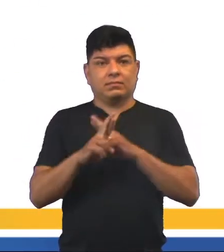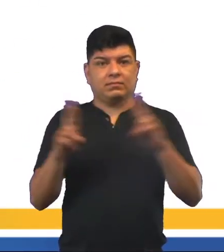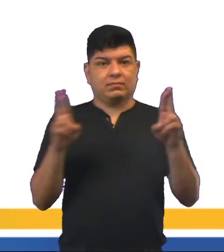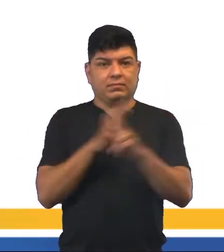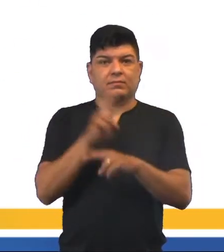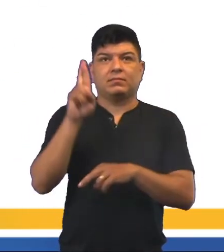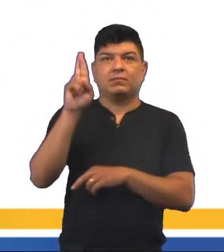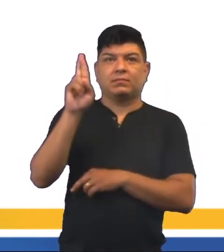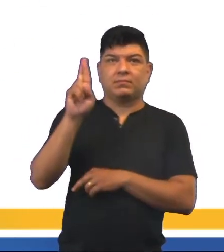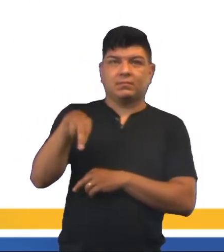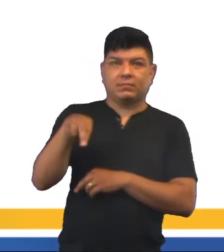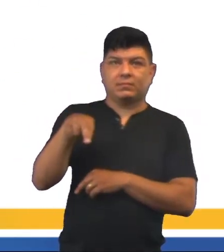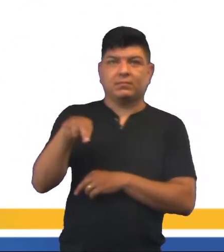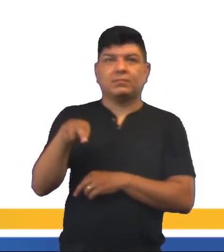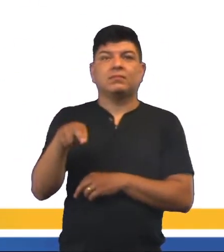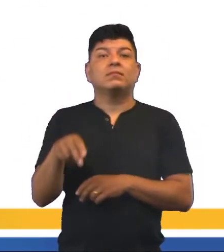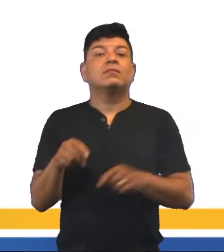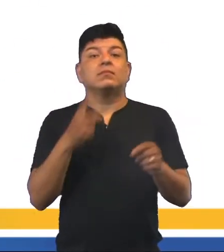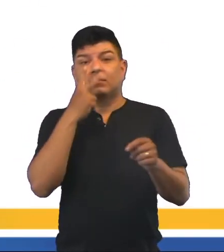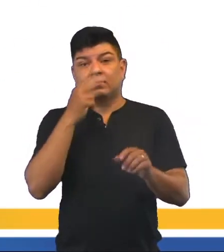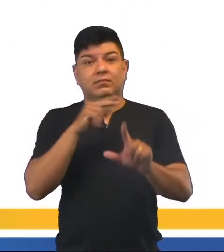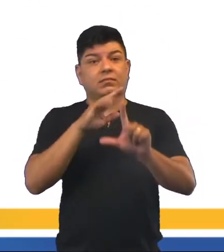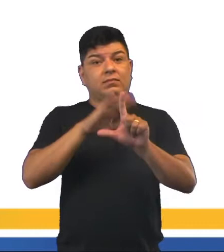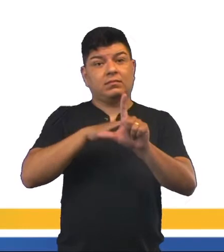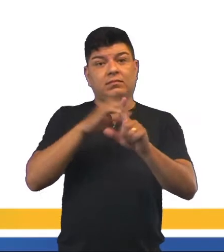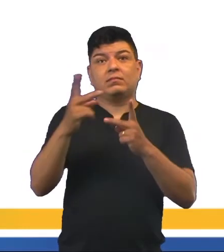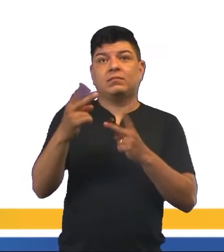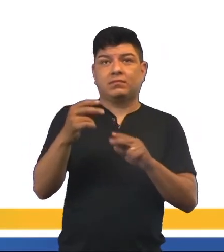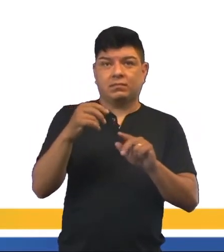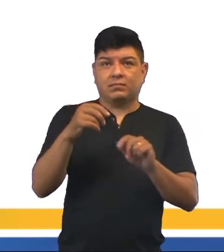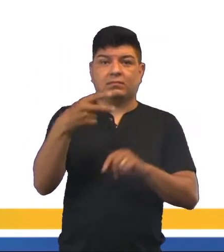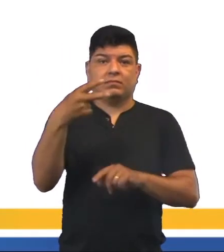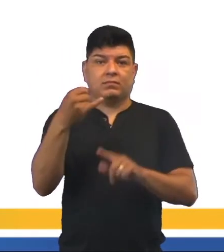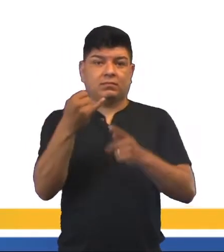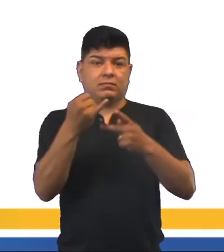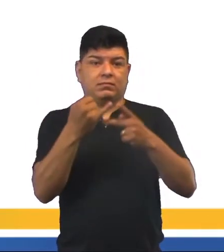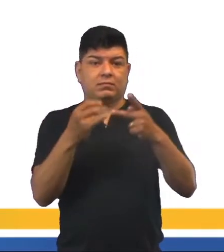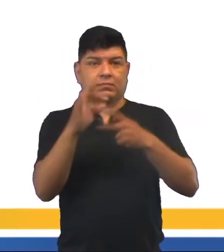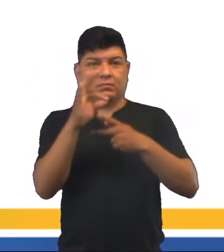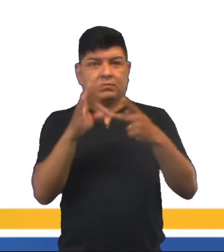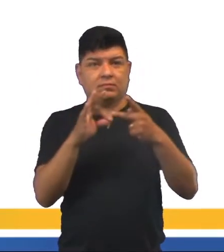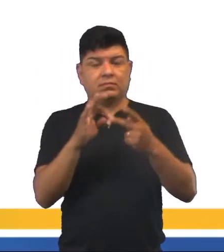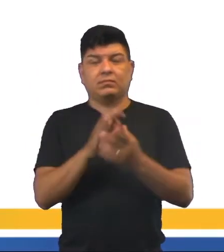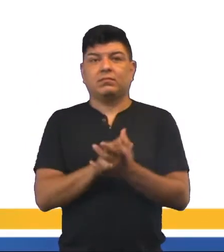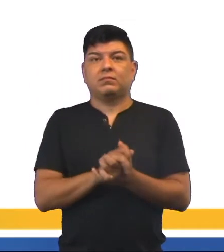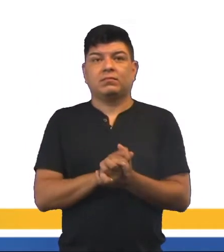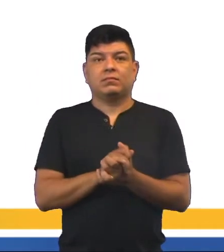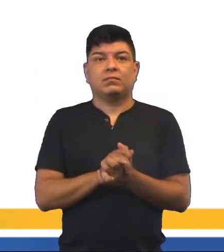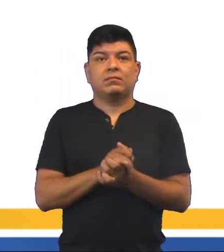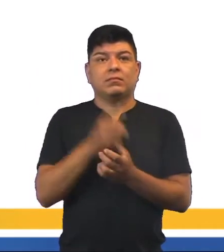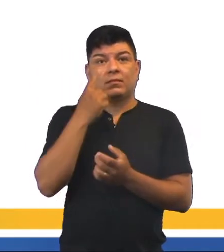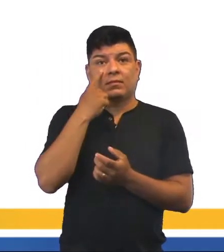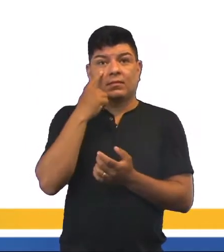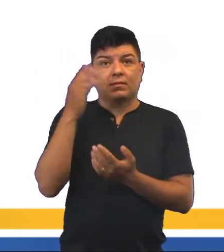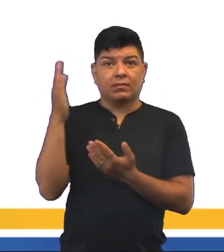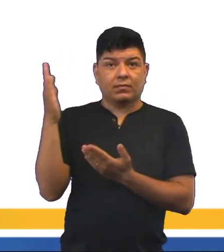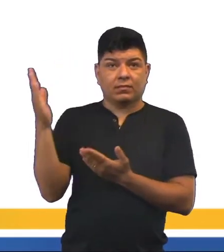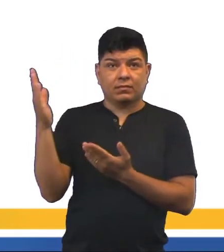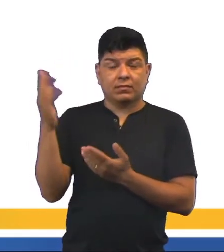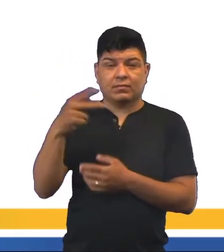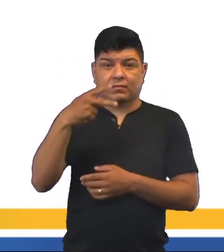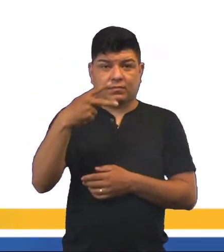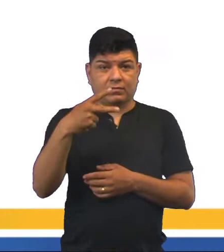Relação da razão entre os perímetros de dois polígonos. Bem, pessoal, aqui nós vemos, né, ó,